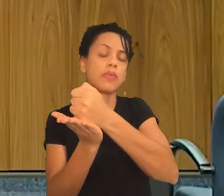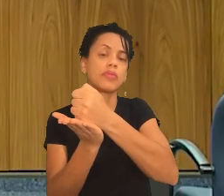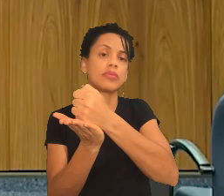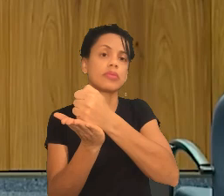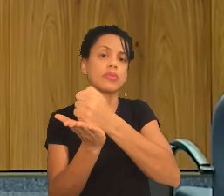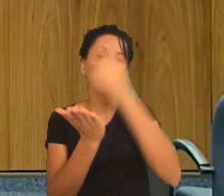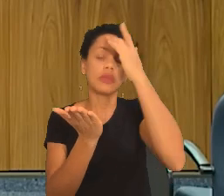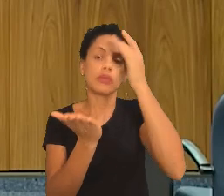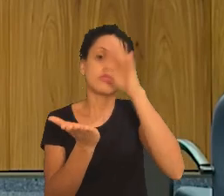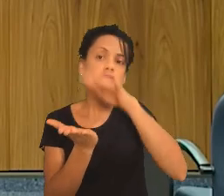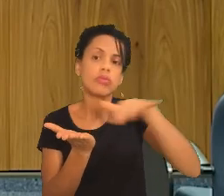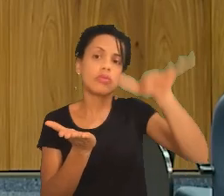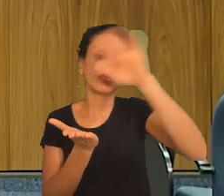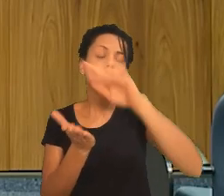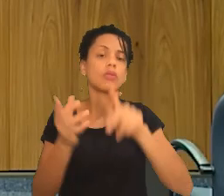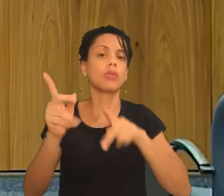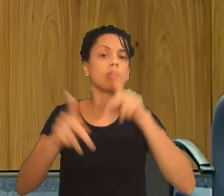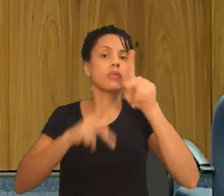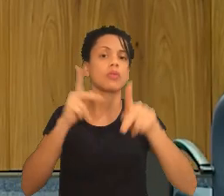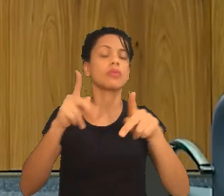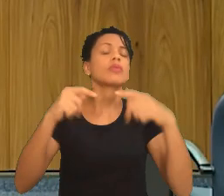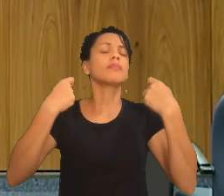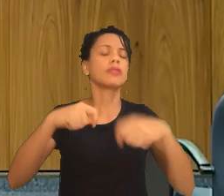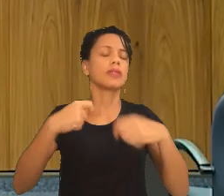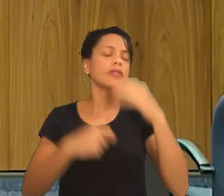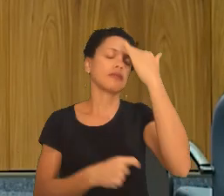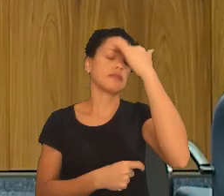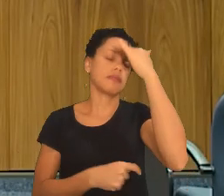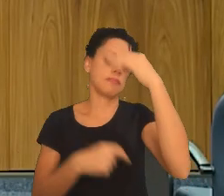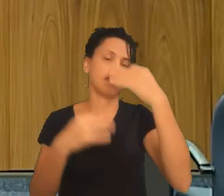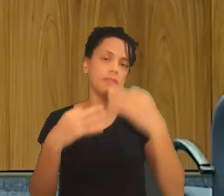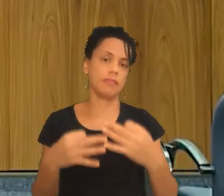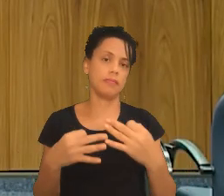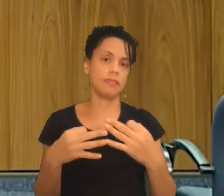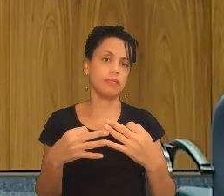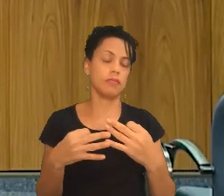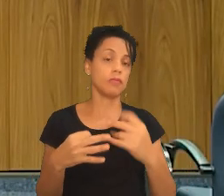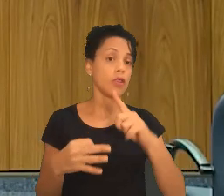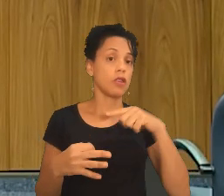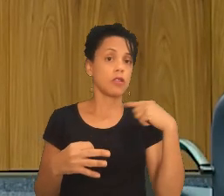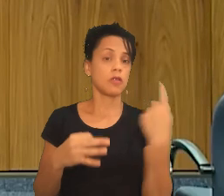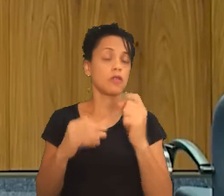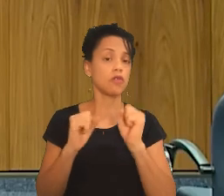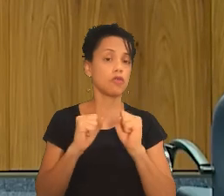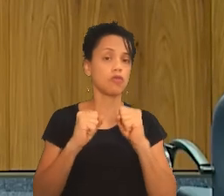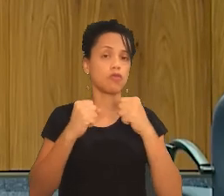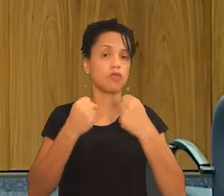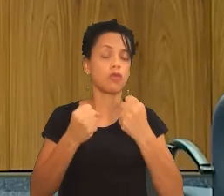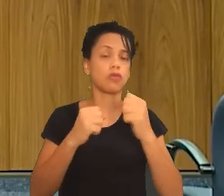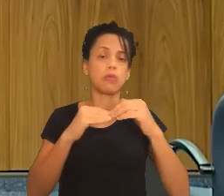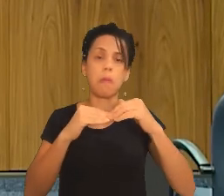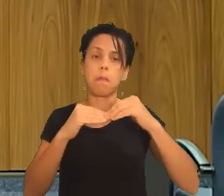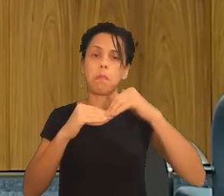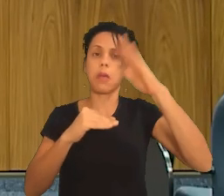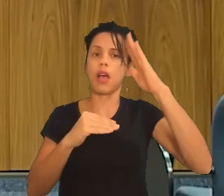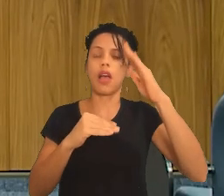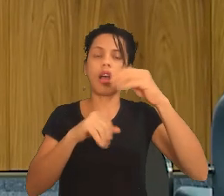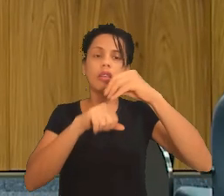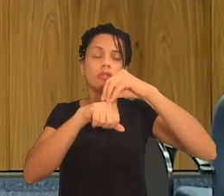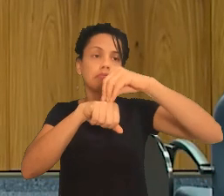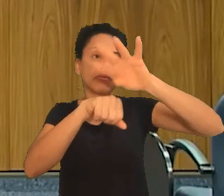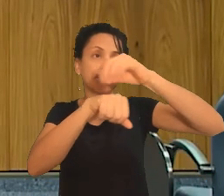conhecer e entender isso. E aí nós fizemos o máximo possível de divulgação, mas, por exemplo,